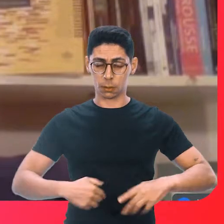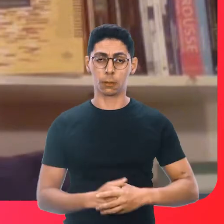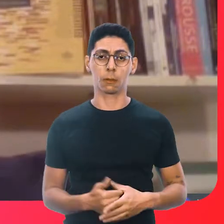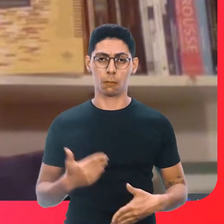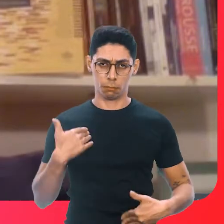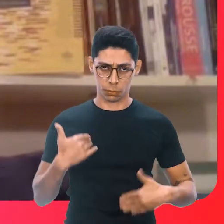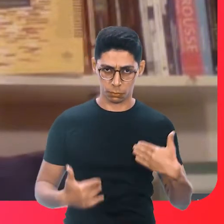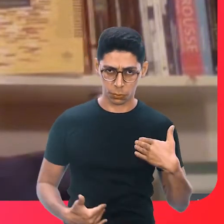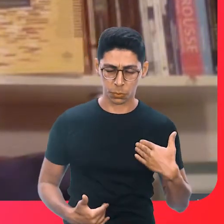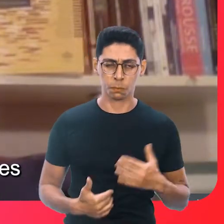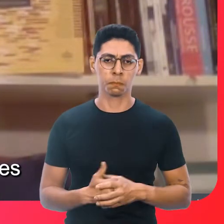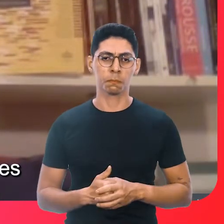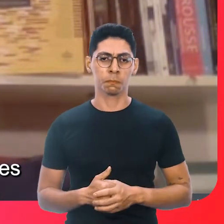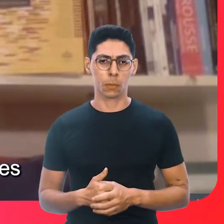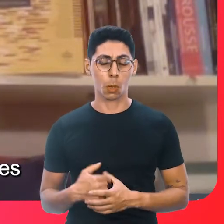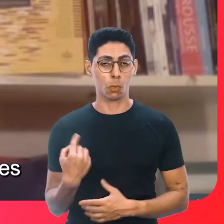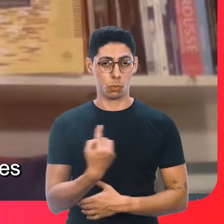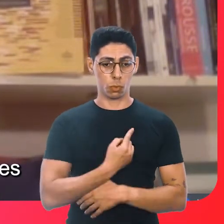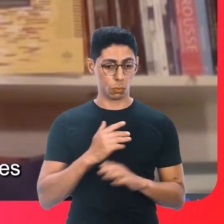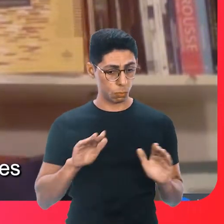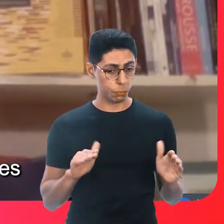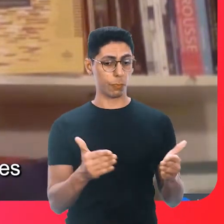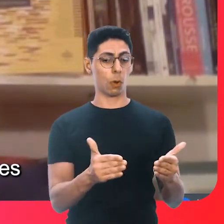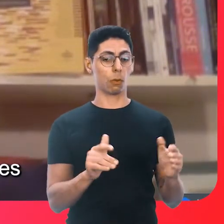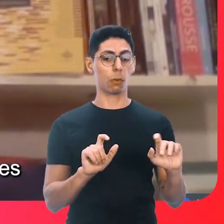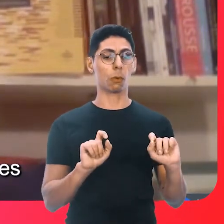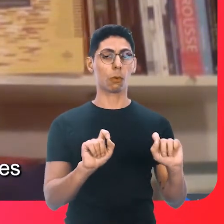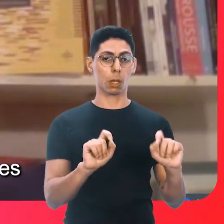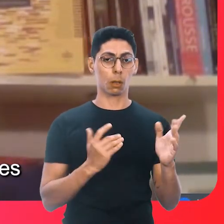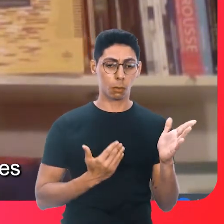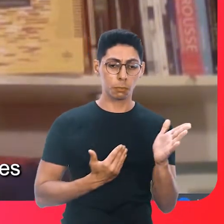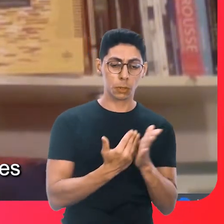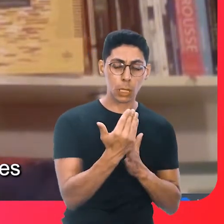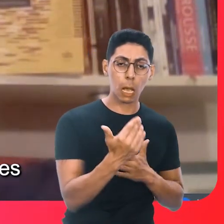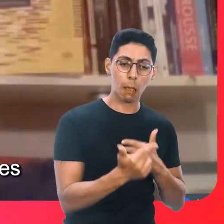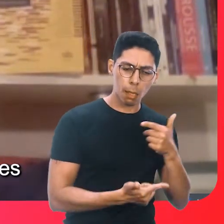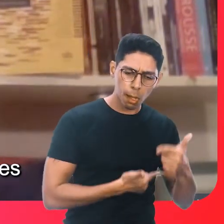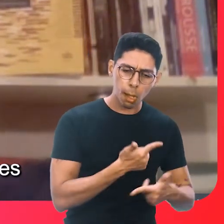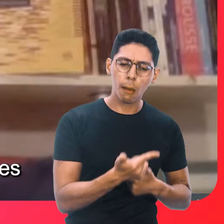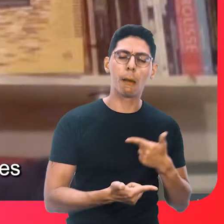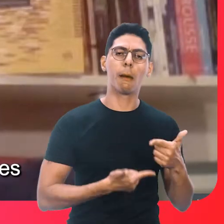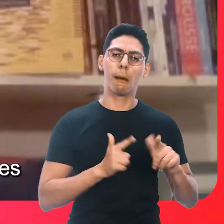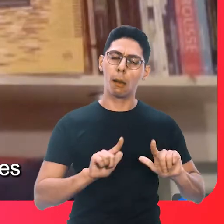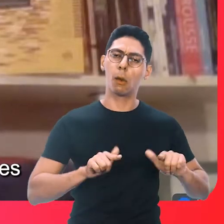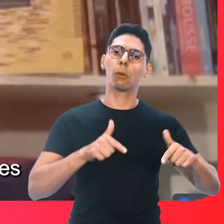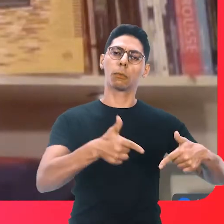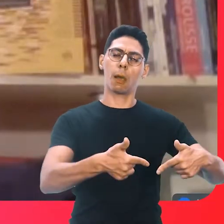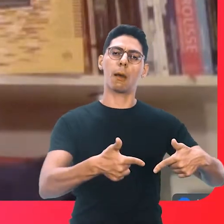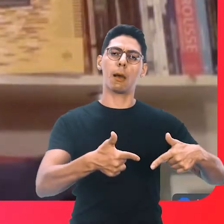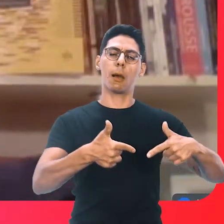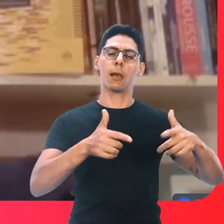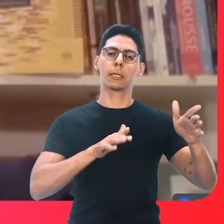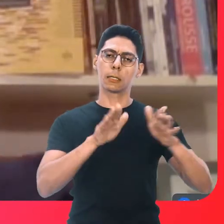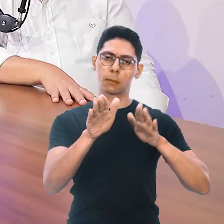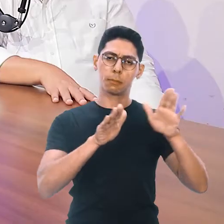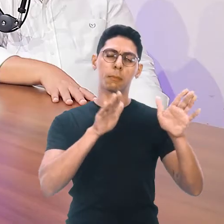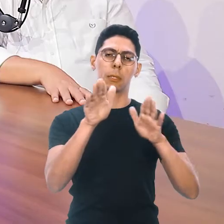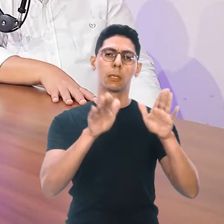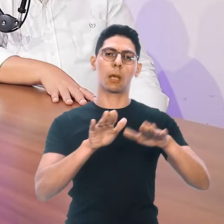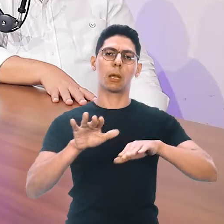físicas. E o nosso foco, então, foi começar a trabalhar as questões ligadas à acessibilidade arquitetônica.